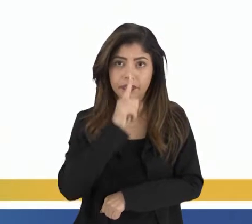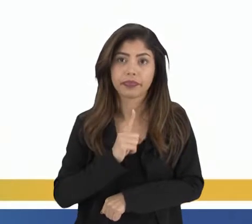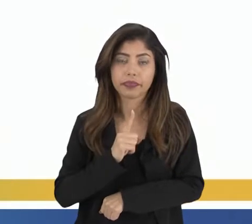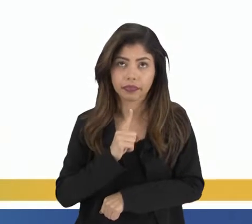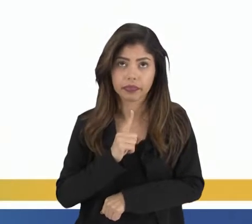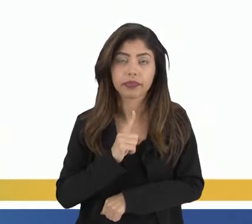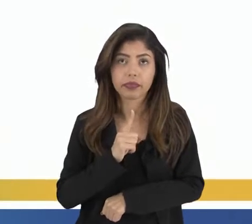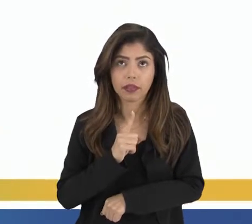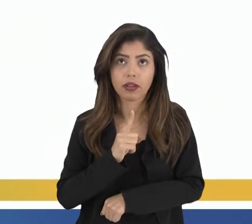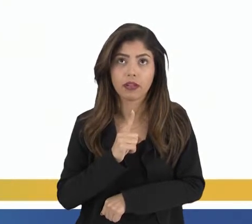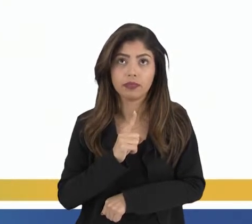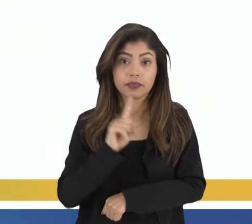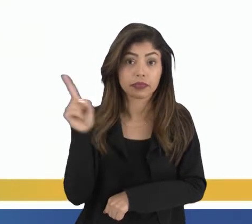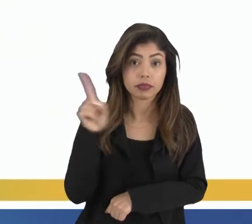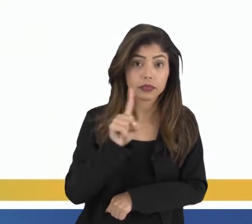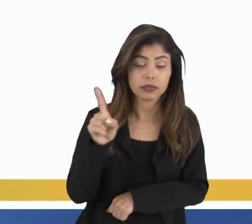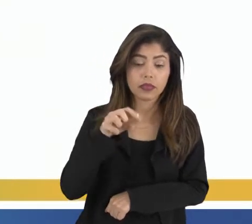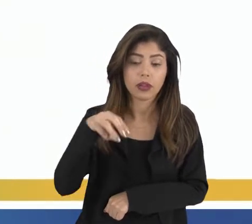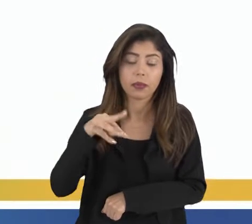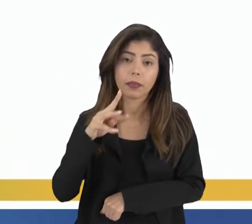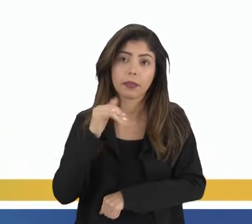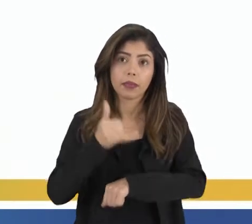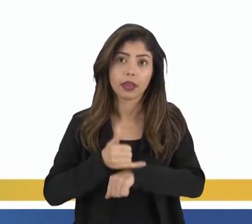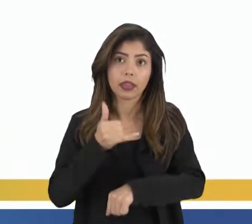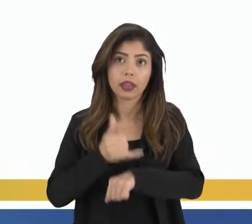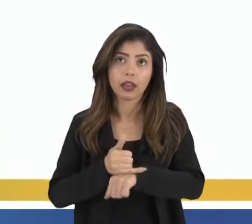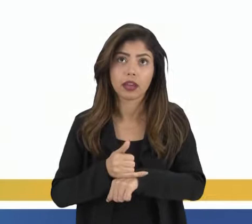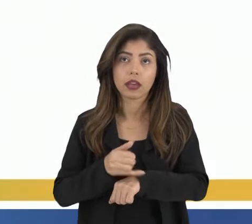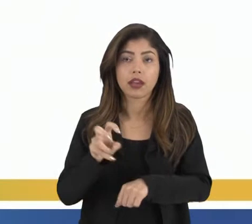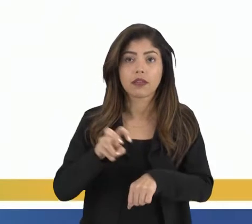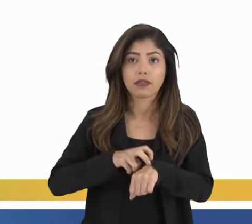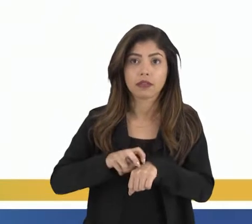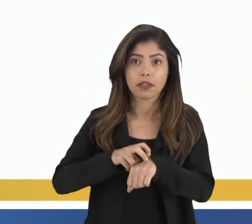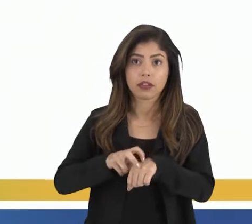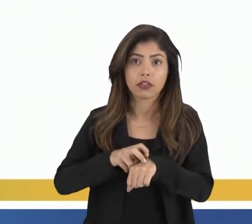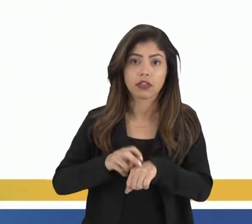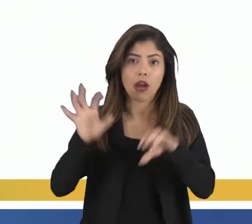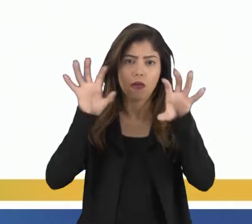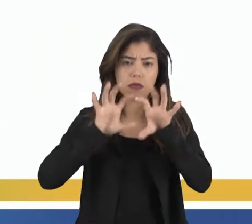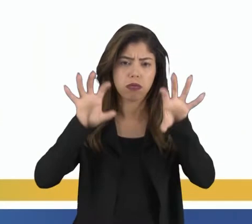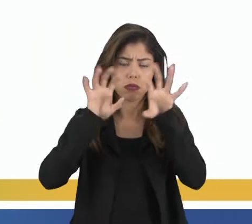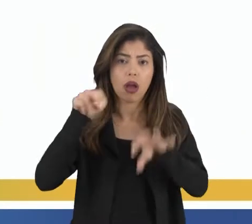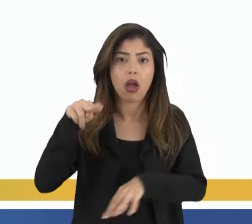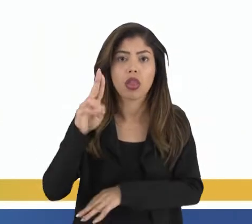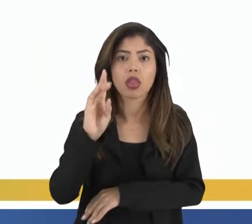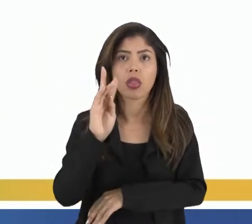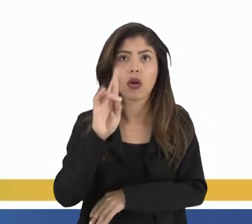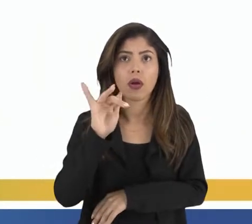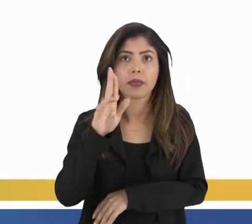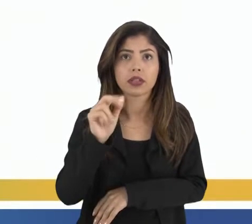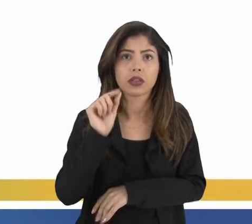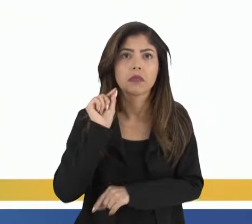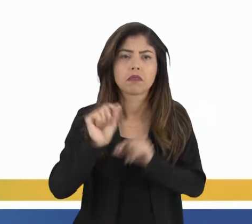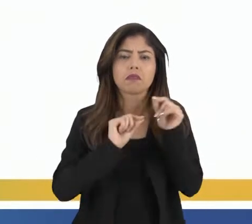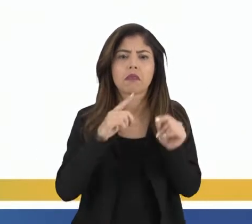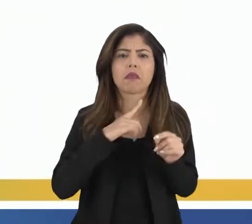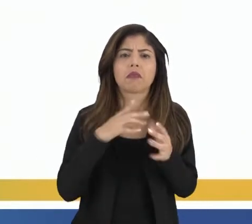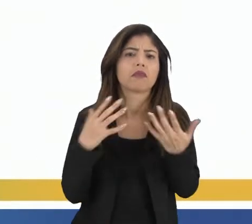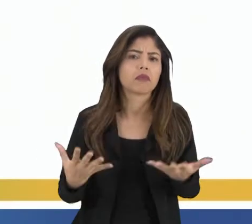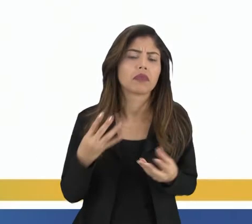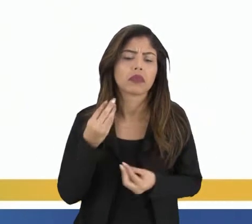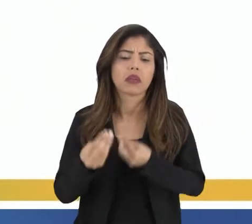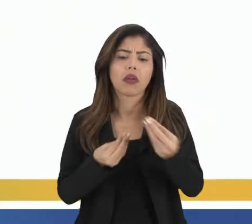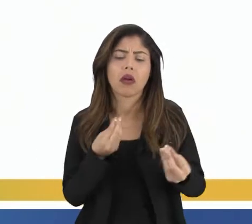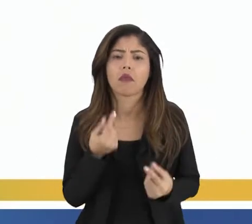não metais ou ametais, e em verdinho nós temos os gases nobres. Então o que está acontecendo nessa tabela? Como essa tabela